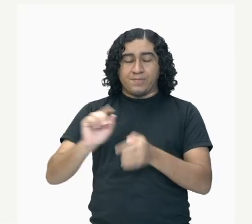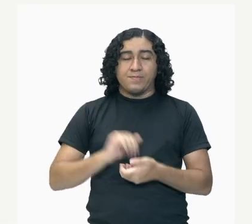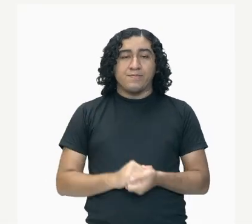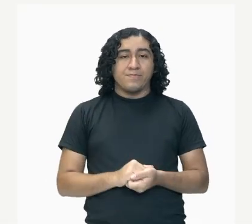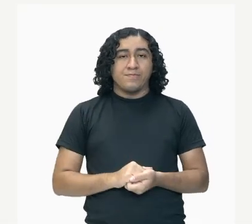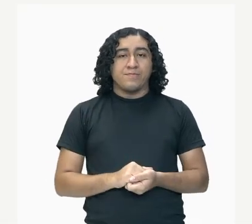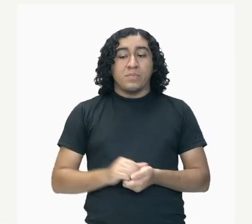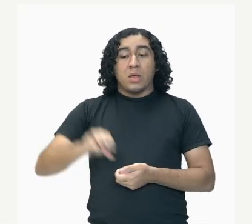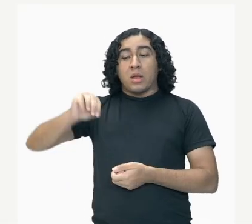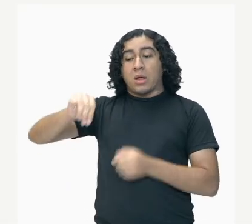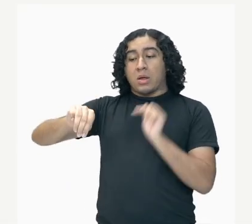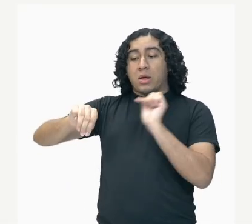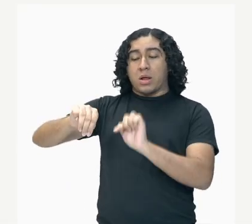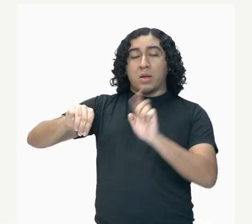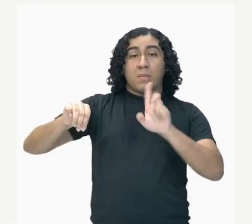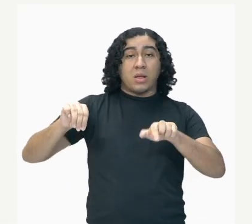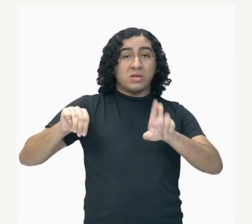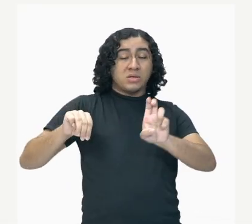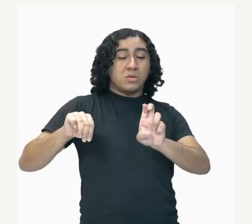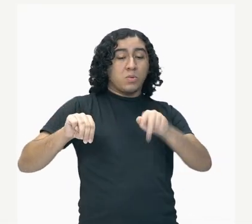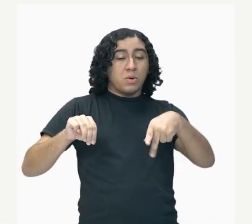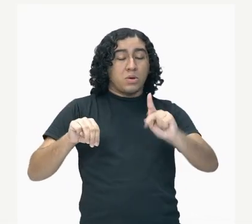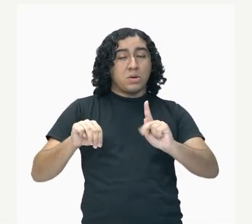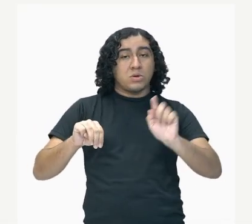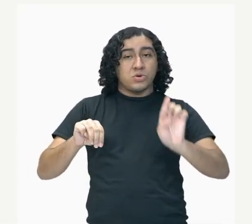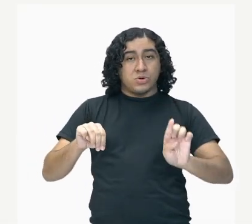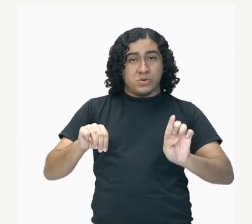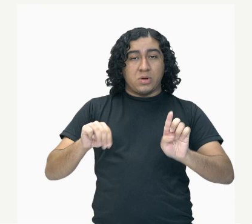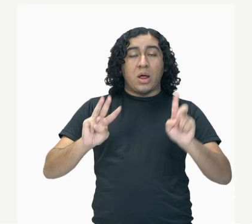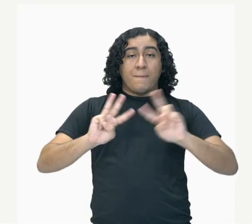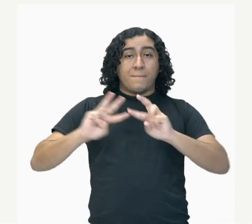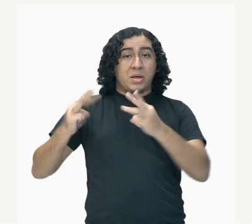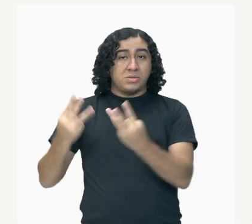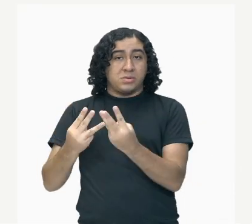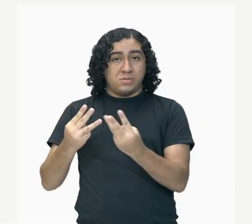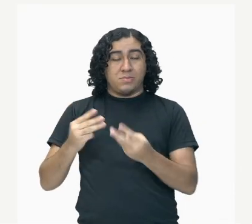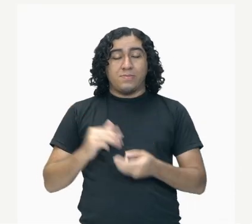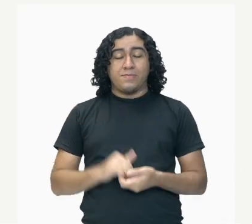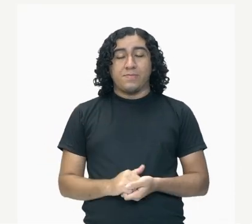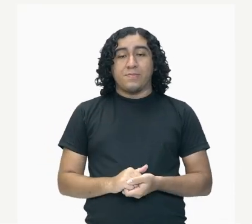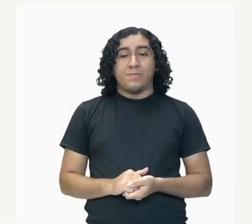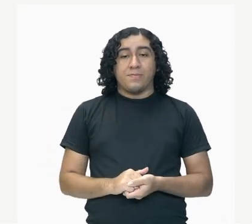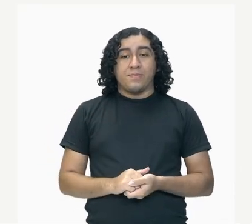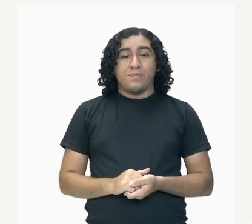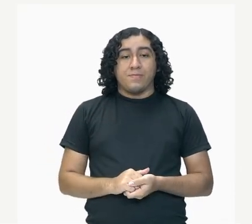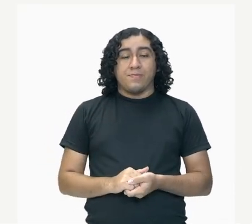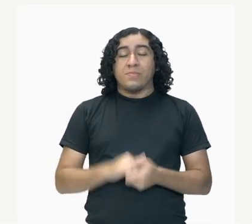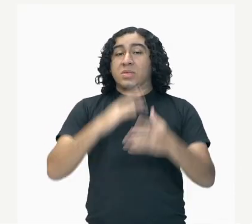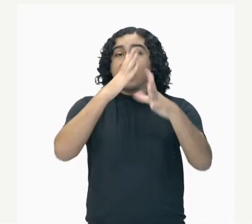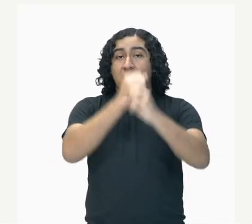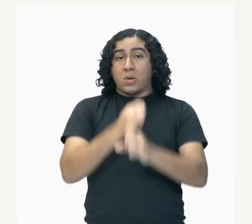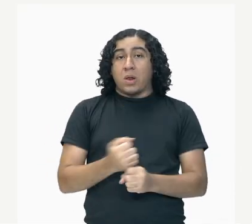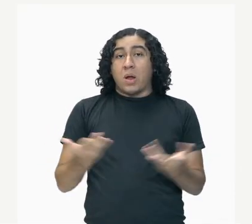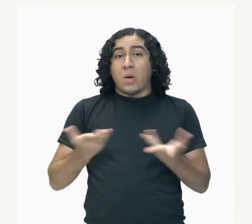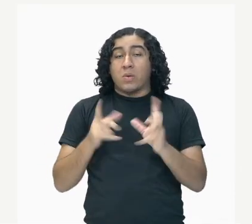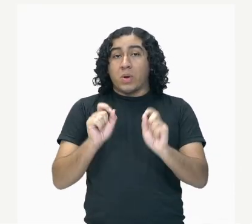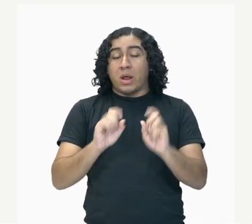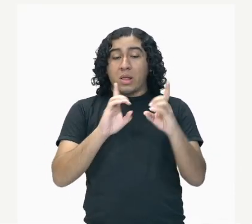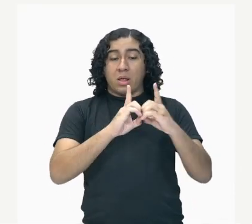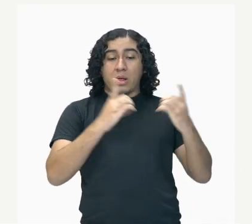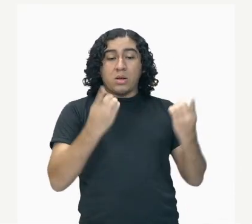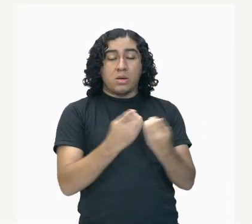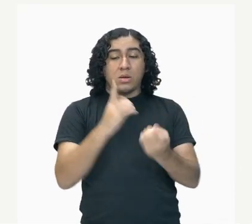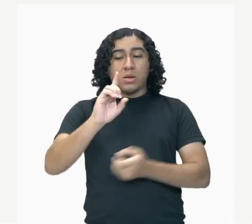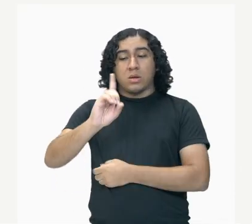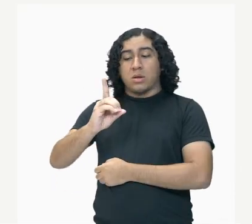massa vale 5 kg é o m lá da Fórmula Então nós vamos calcular Qual é a densidade linear